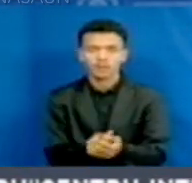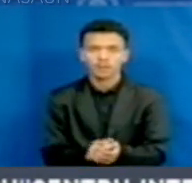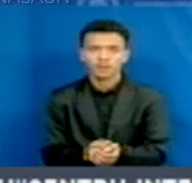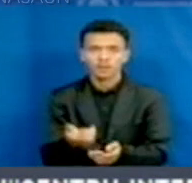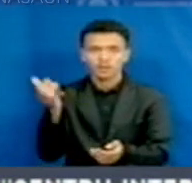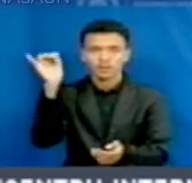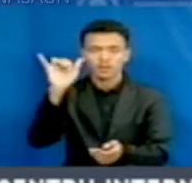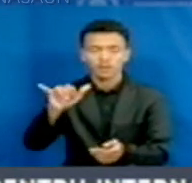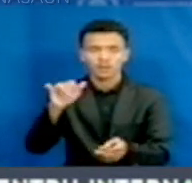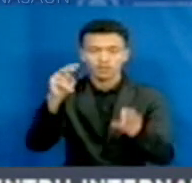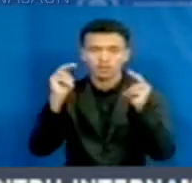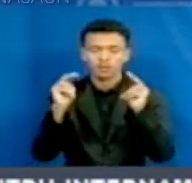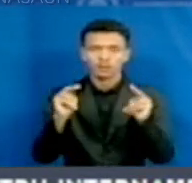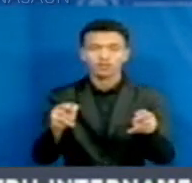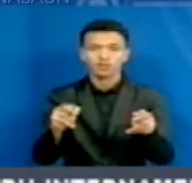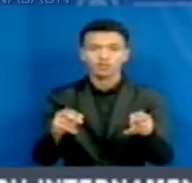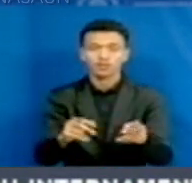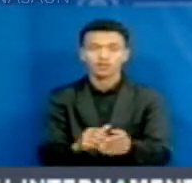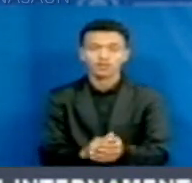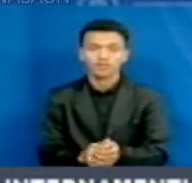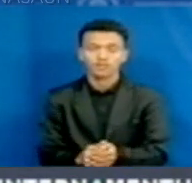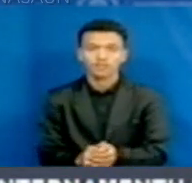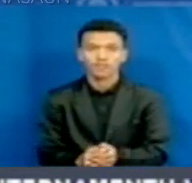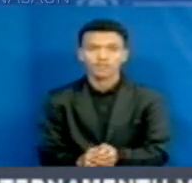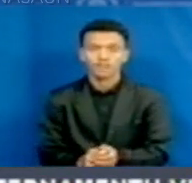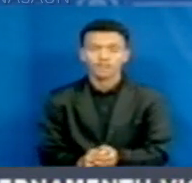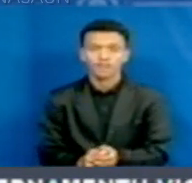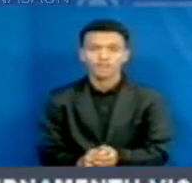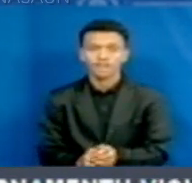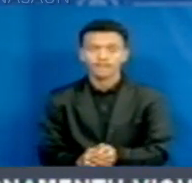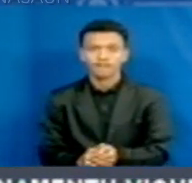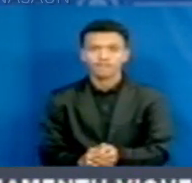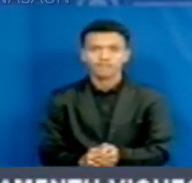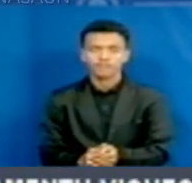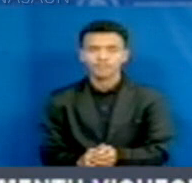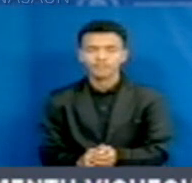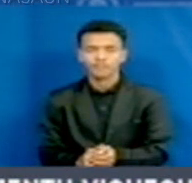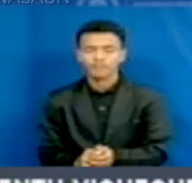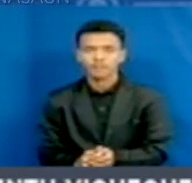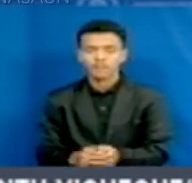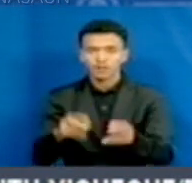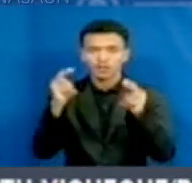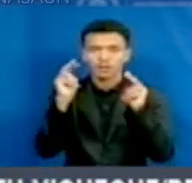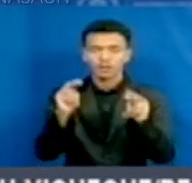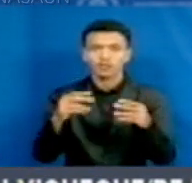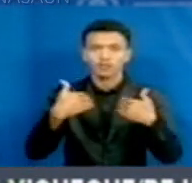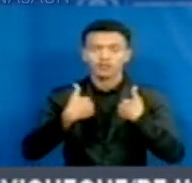precisa de alterar ainda, né? Porque a base legal é bem forte, viu? A resolução do governo lá to, tem que ir a